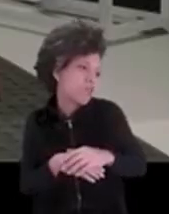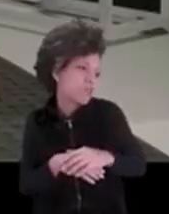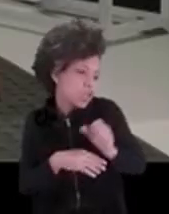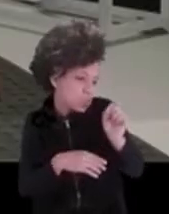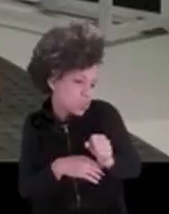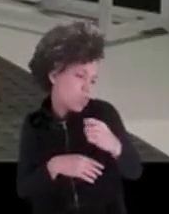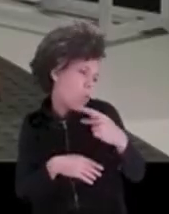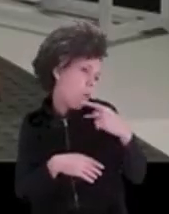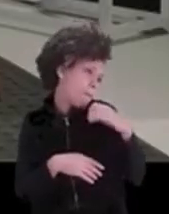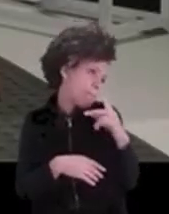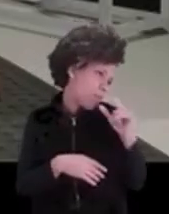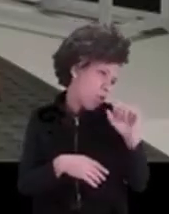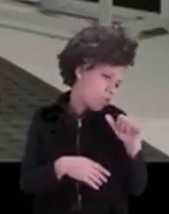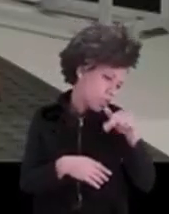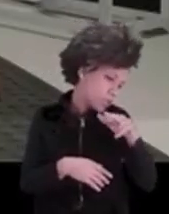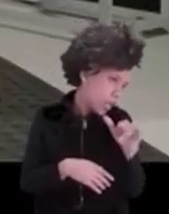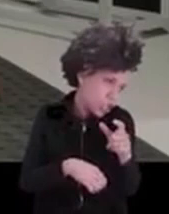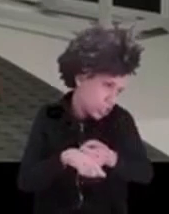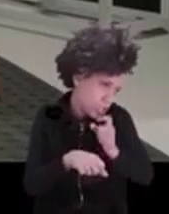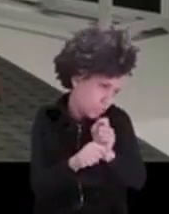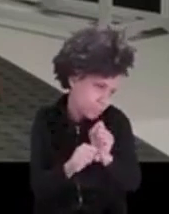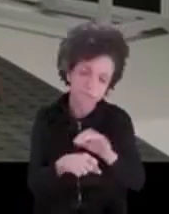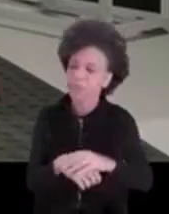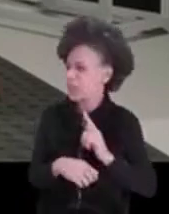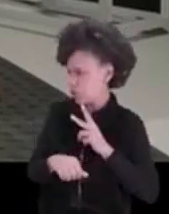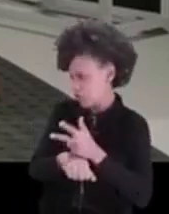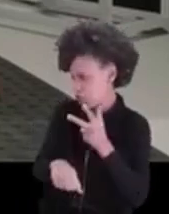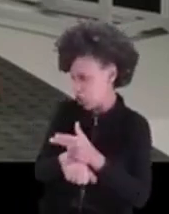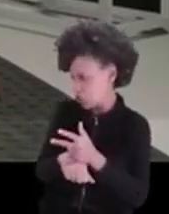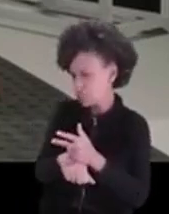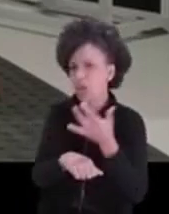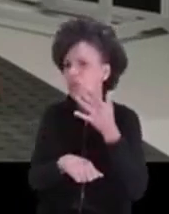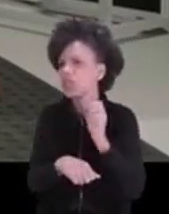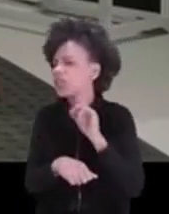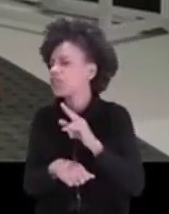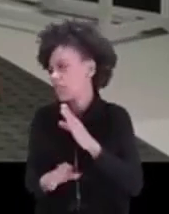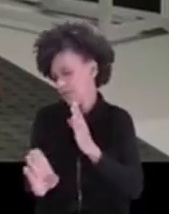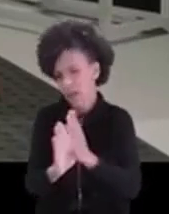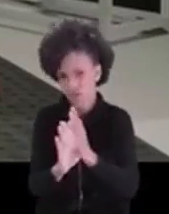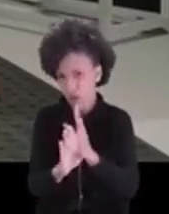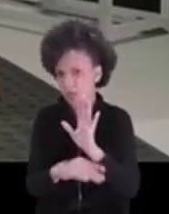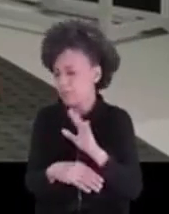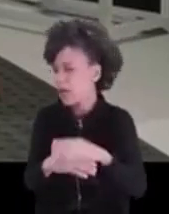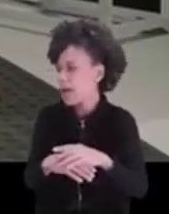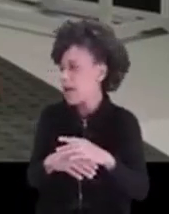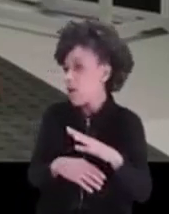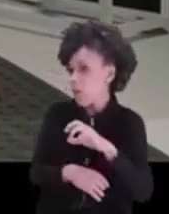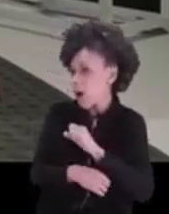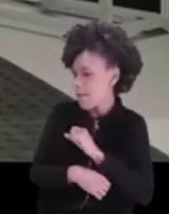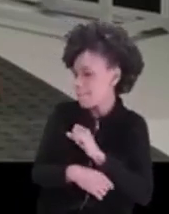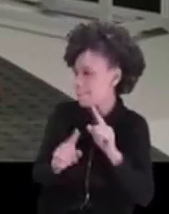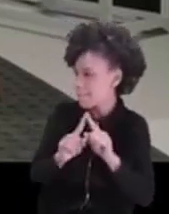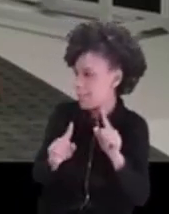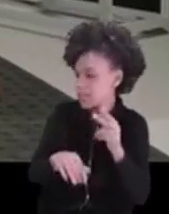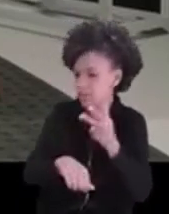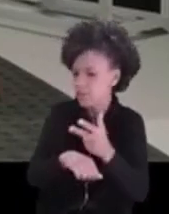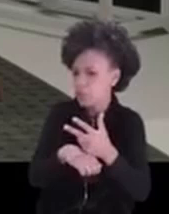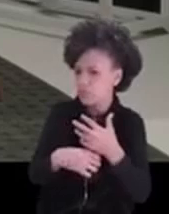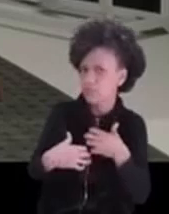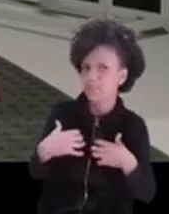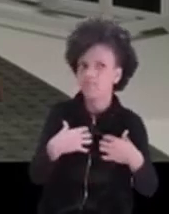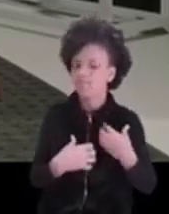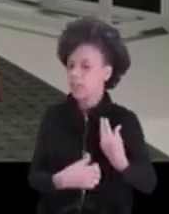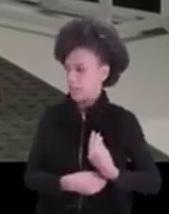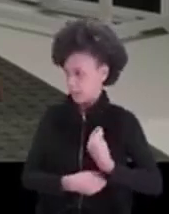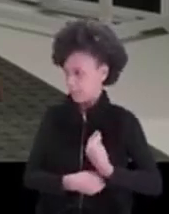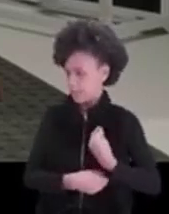e tem um vídeo cara embaixo tem tudo lá vídeo que eu adoro você Você precisa achar que eu adoro esse vídeo ele Ele mexeu